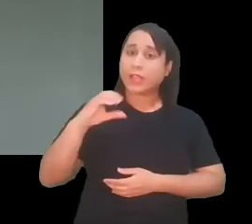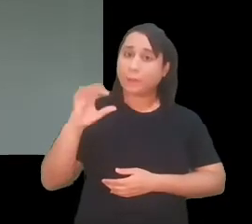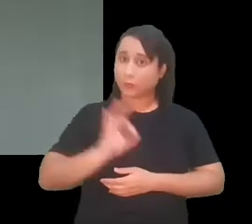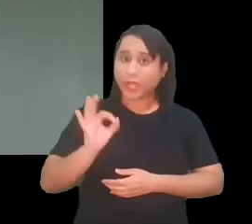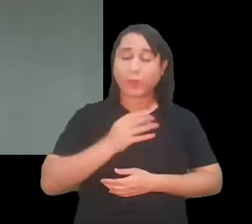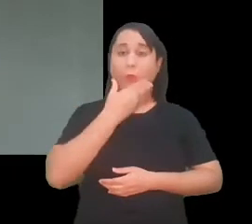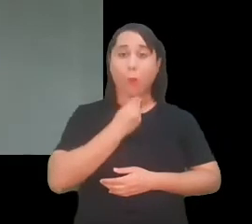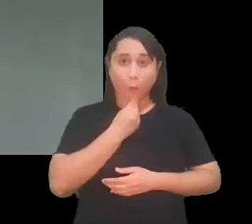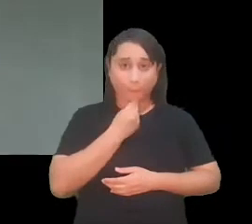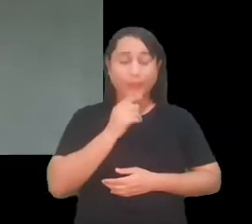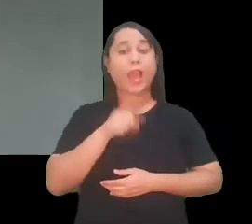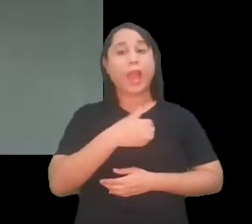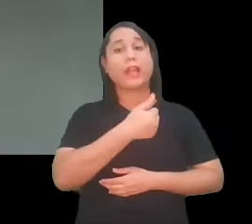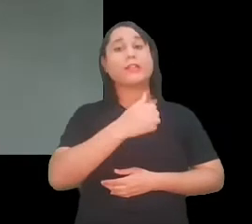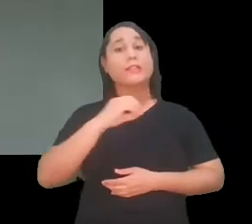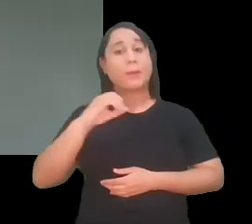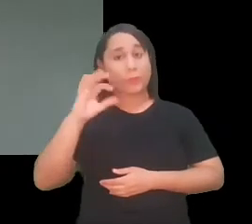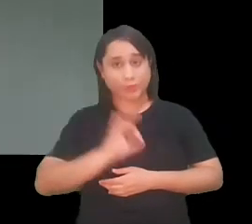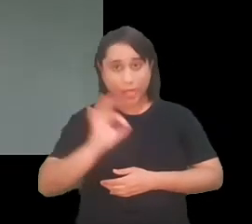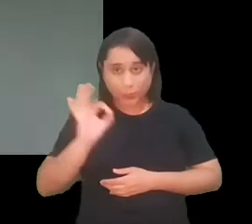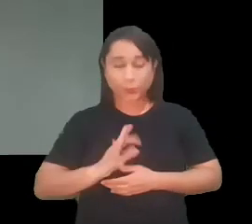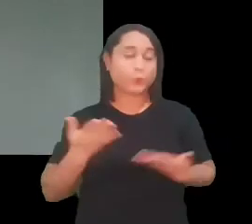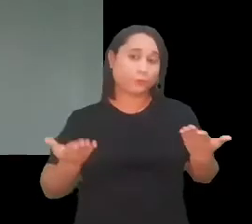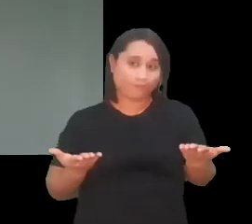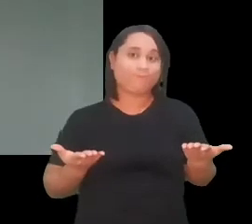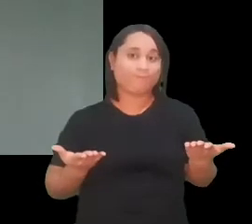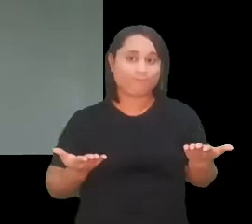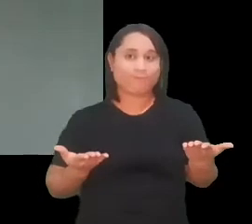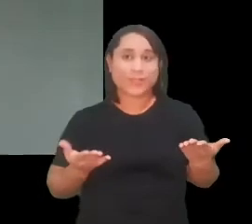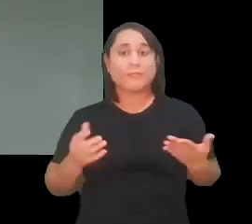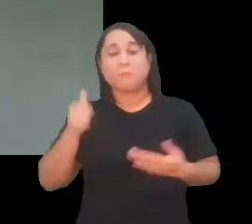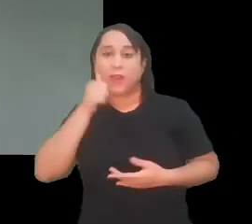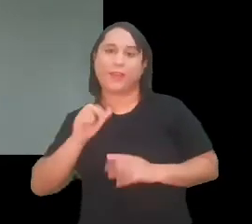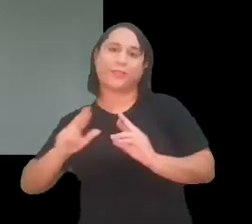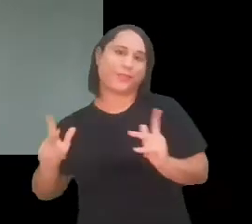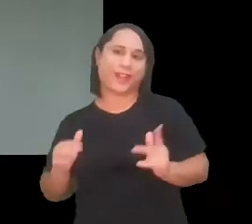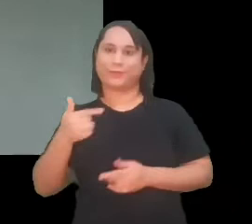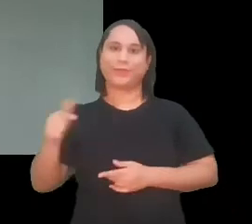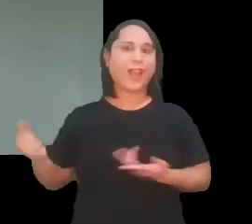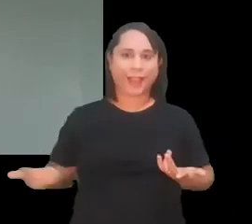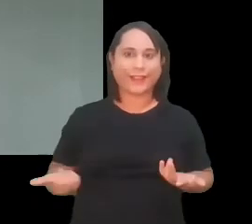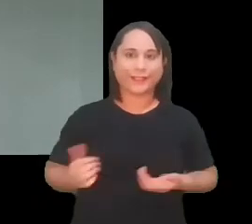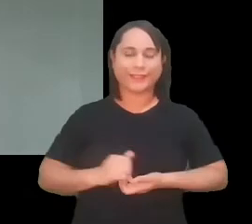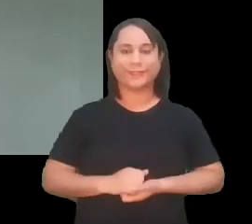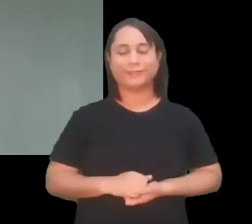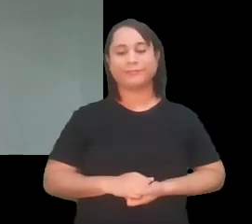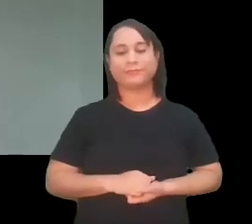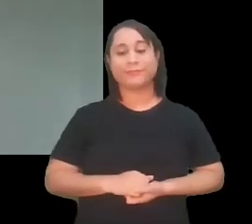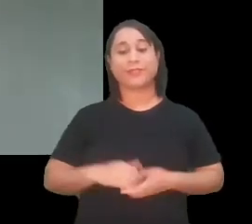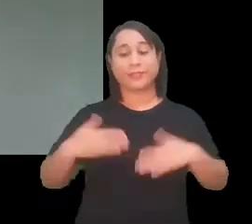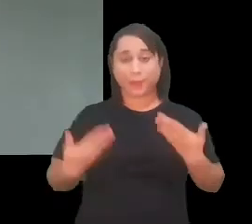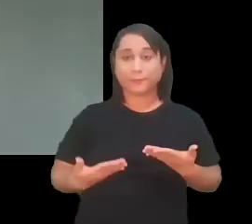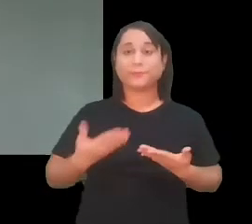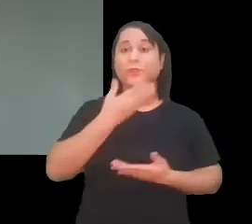né? Então, se nascer o filho, qual a chance dele ter hipertricose auricular? 100%. Então, vamos colocar aqui, ó. Esse cara